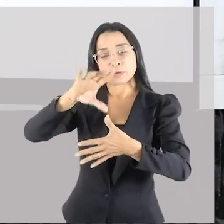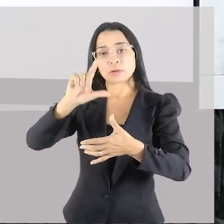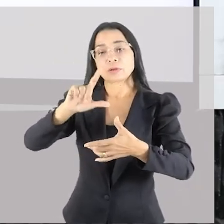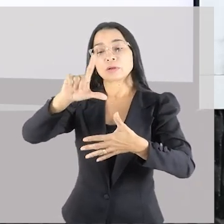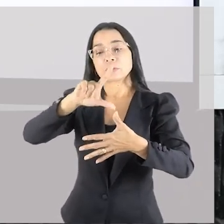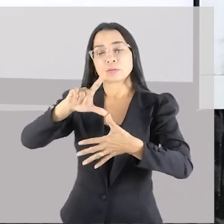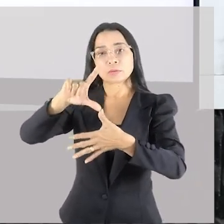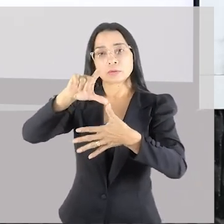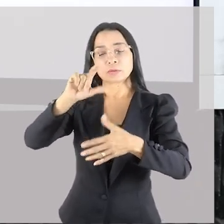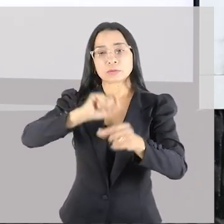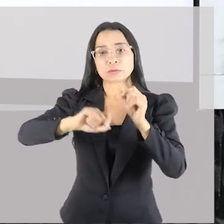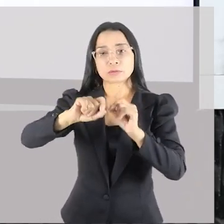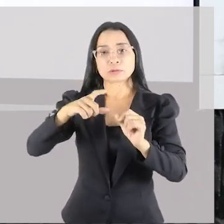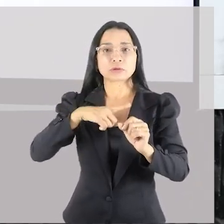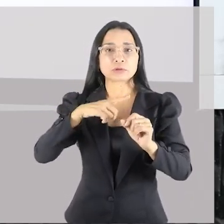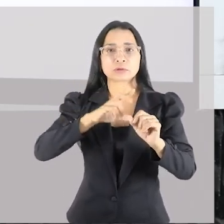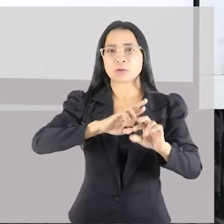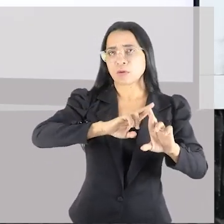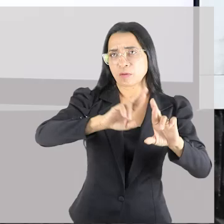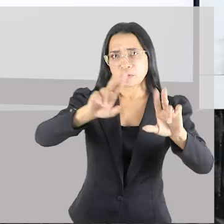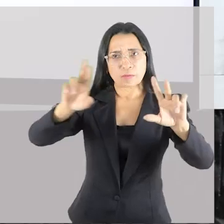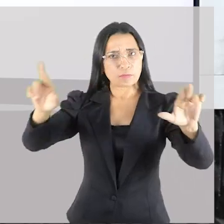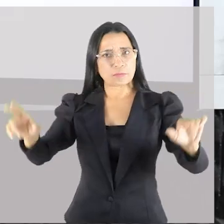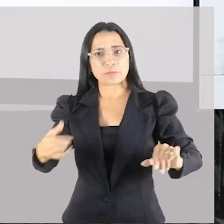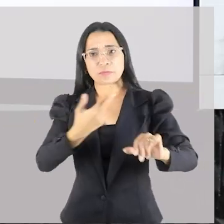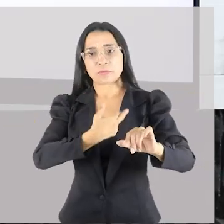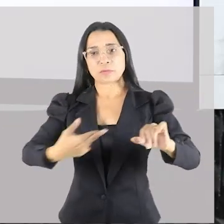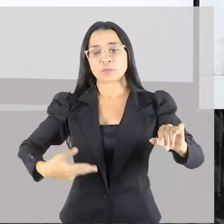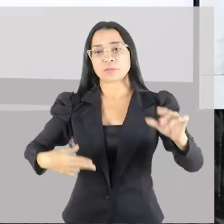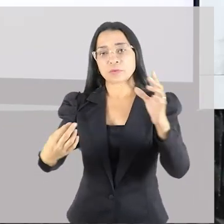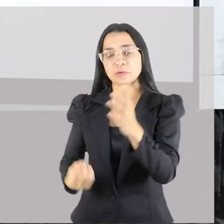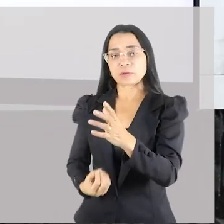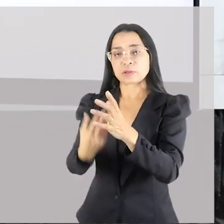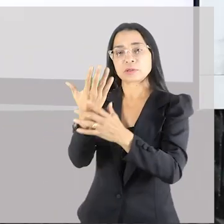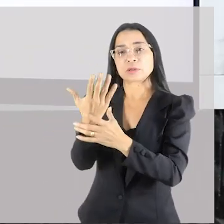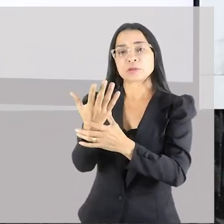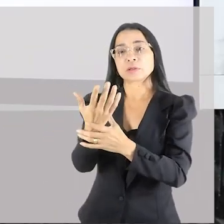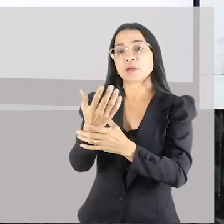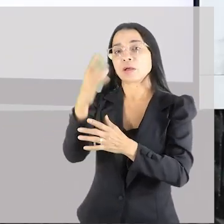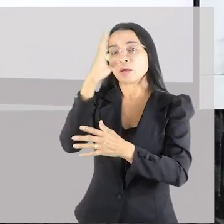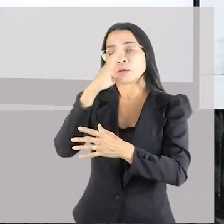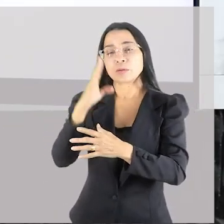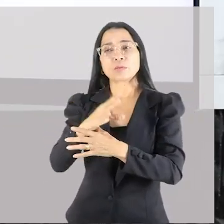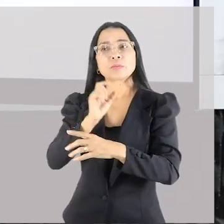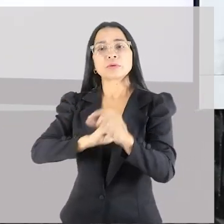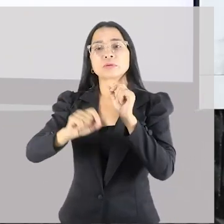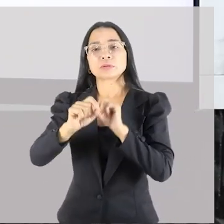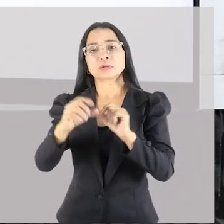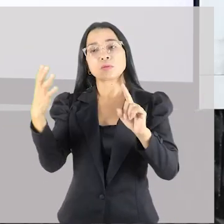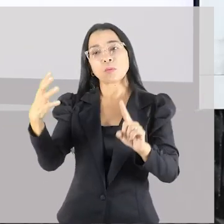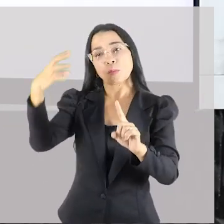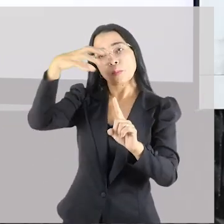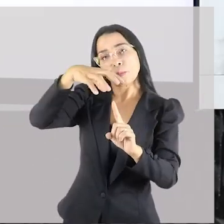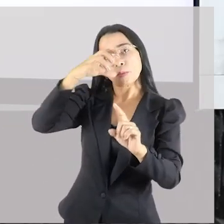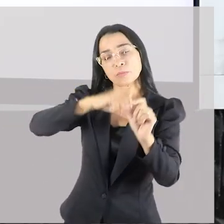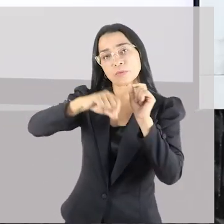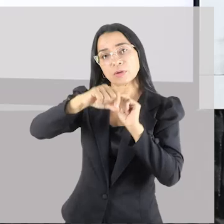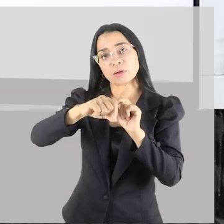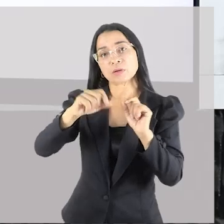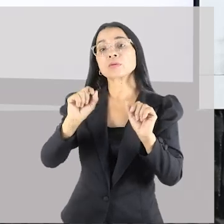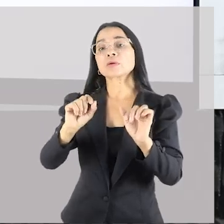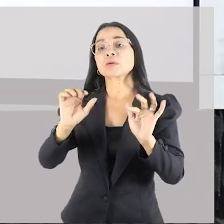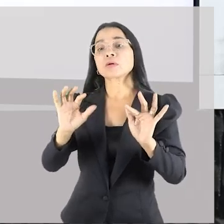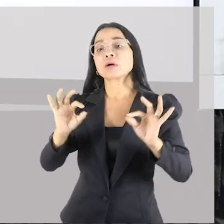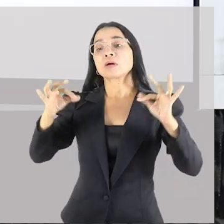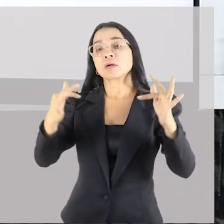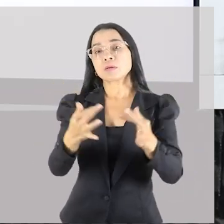repúblicas nascendo e o Brasil independente e monárquico. E ainda com a família real no poder. Nós vamos